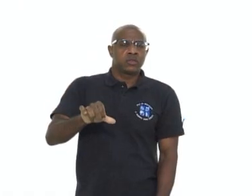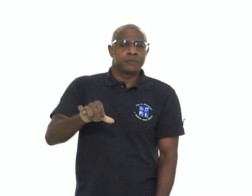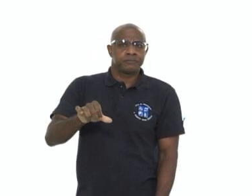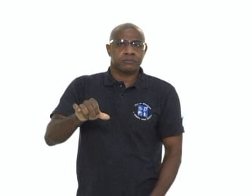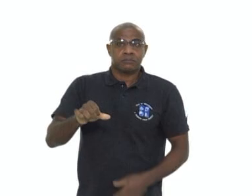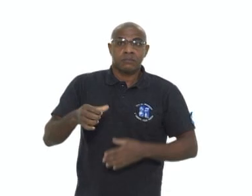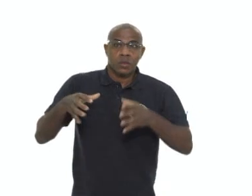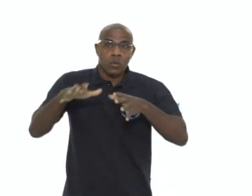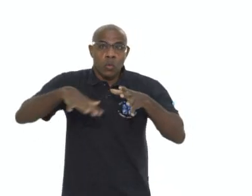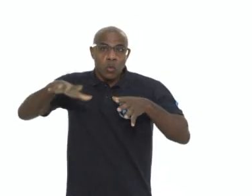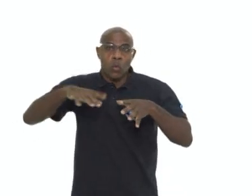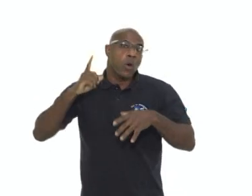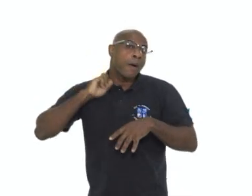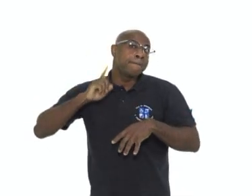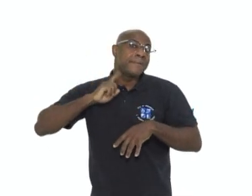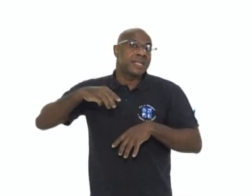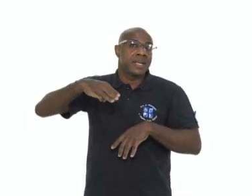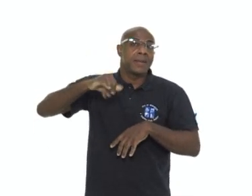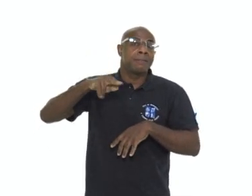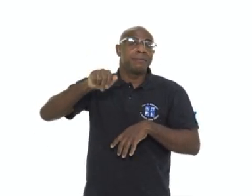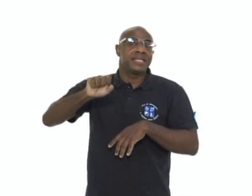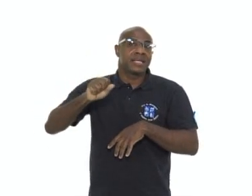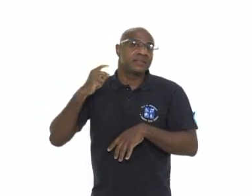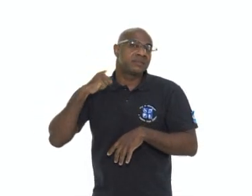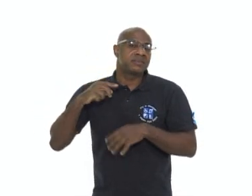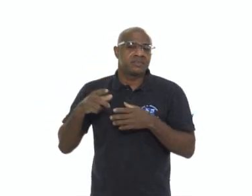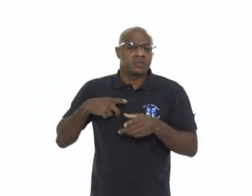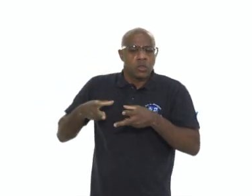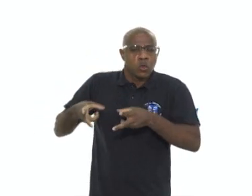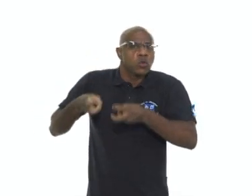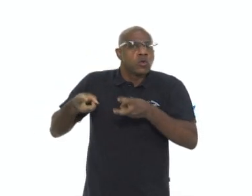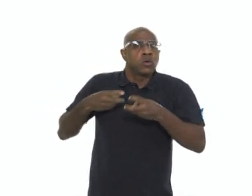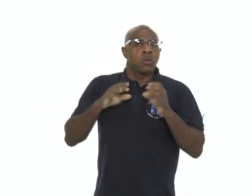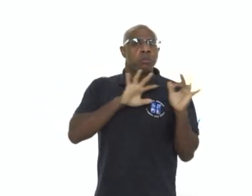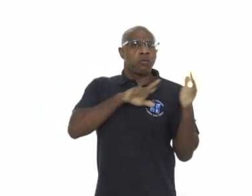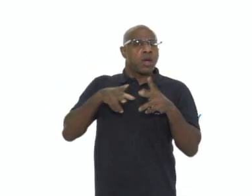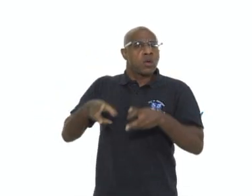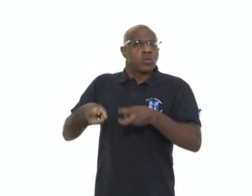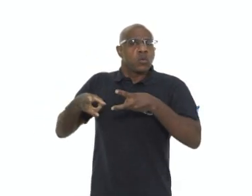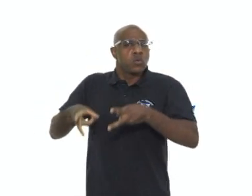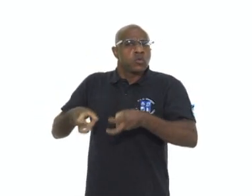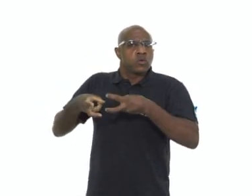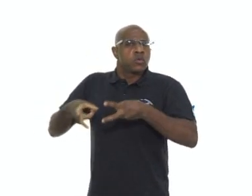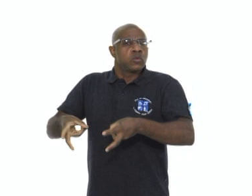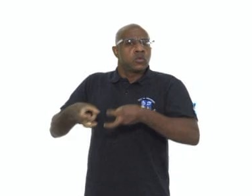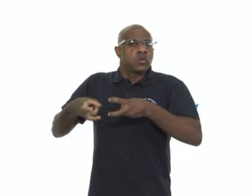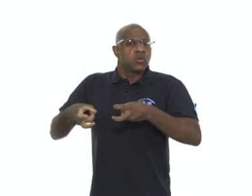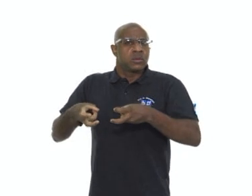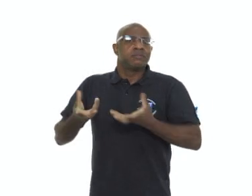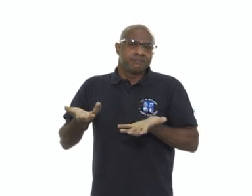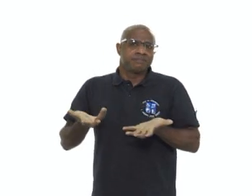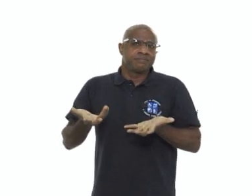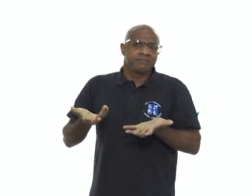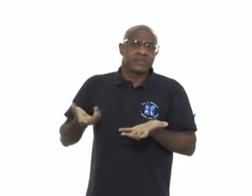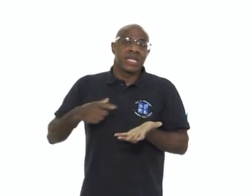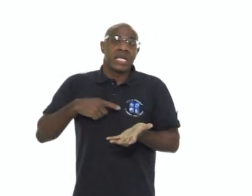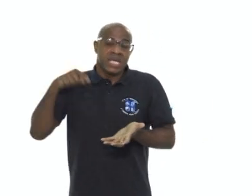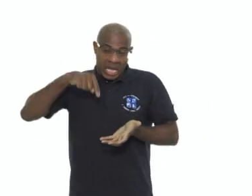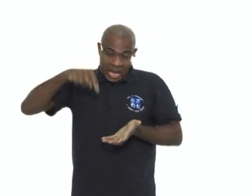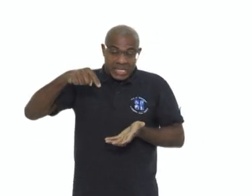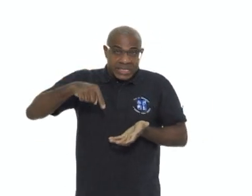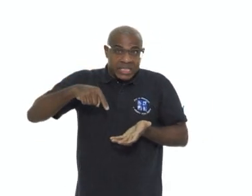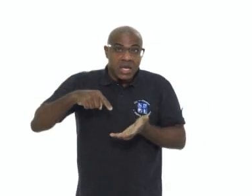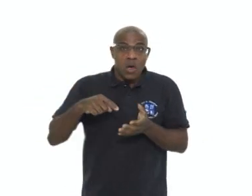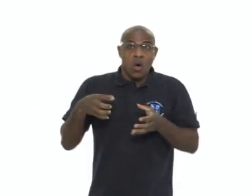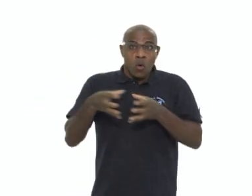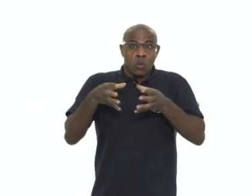do ouro e diamantes existentes em abundância naquela região. A coroa portuguesa estabeleceu pesados impostos e na segunda metade do